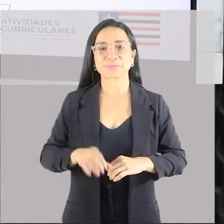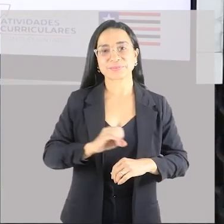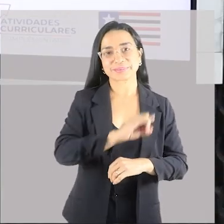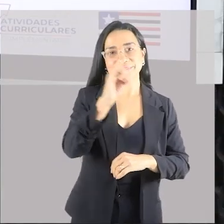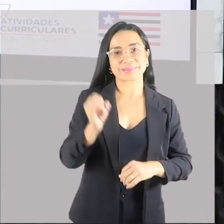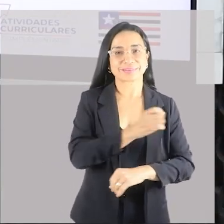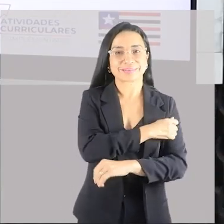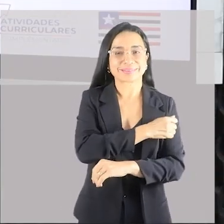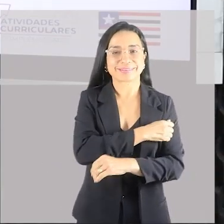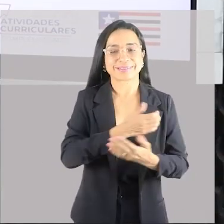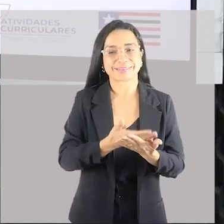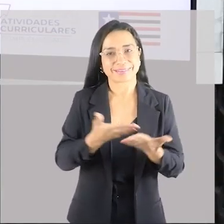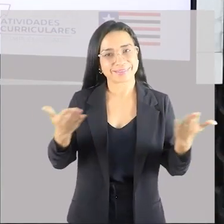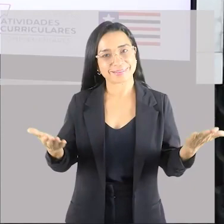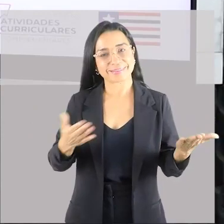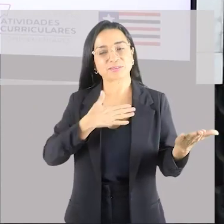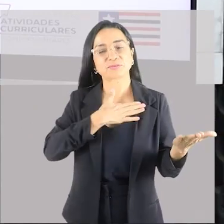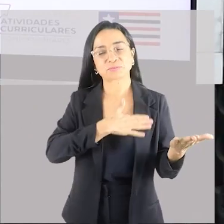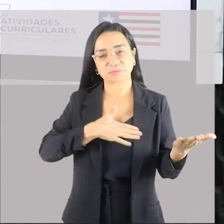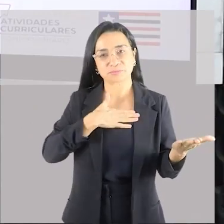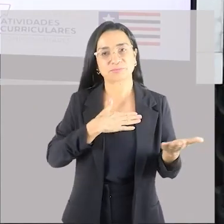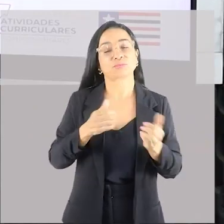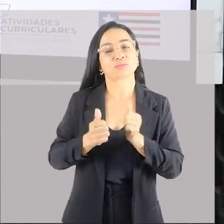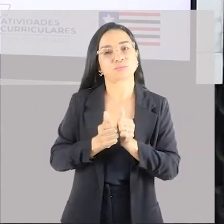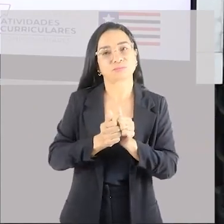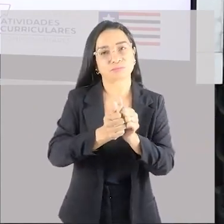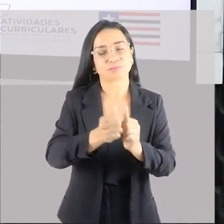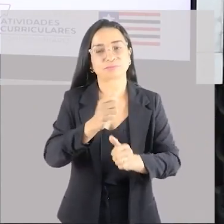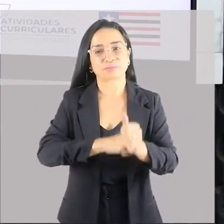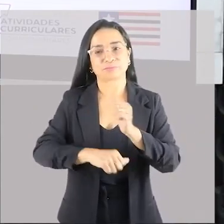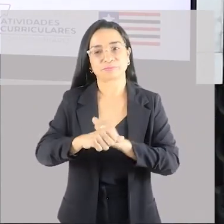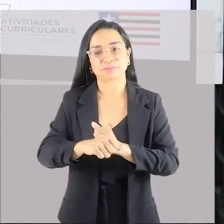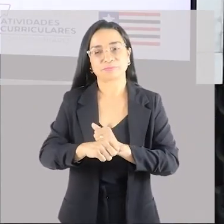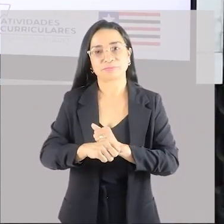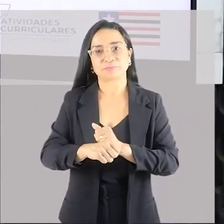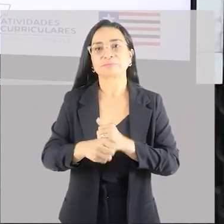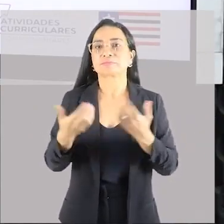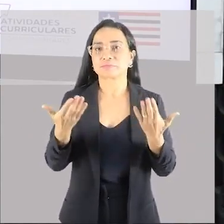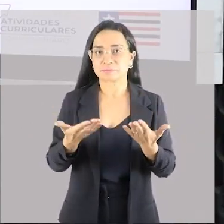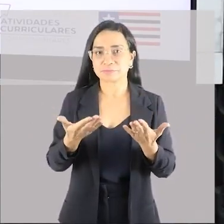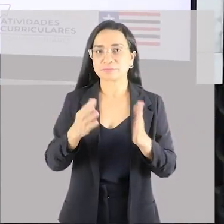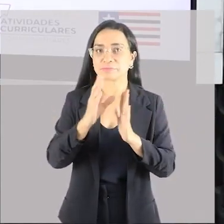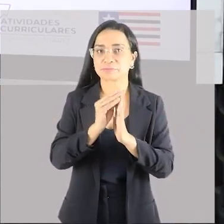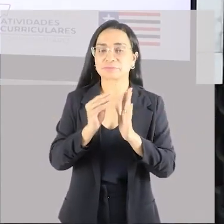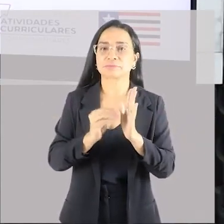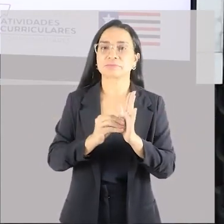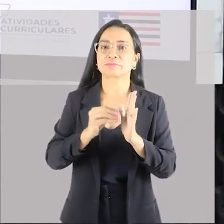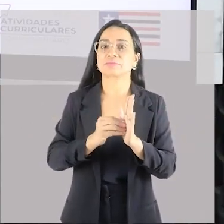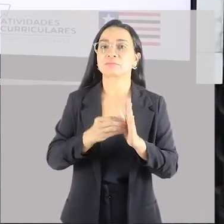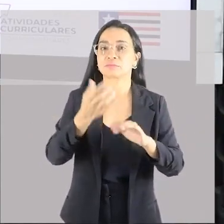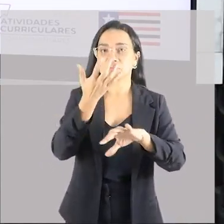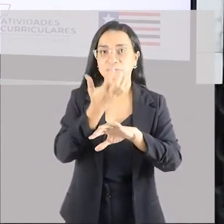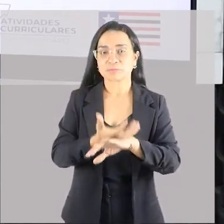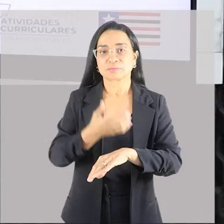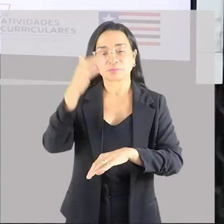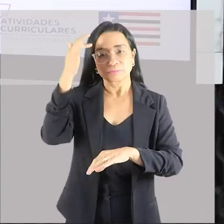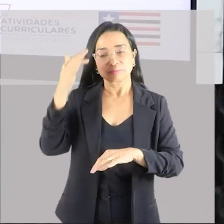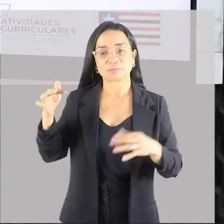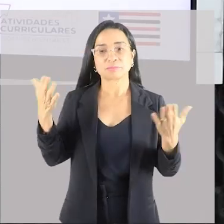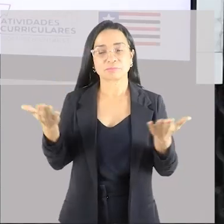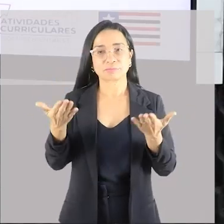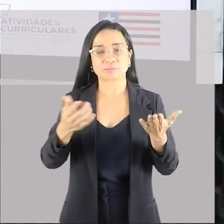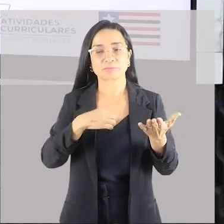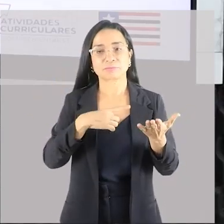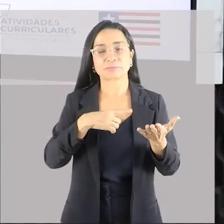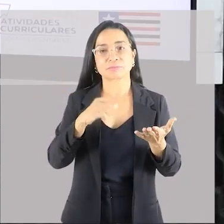Olá, meus queridos alunos! É um prazer estar aqui com vocês mais uma vez, trazendo alguns conteúdos na área de filosofia. E agora nós